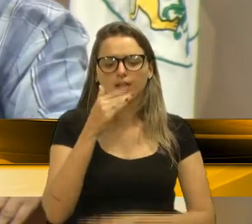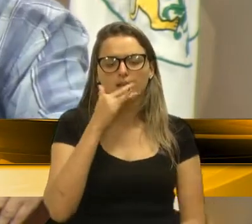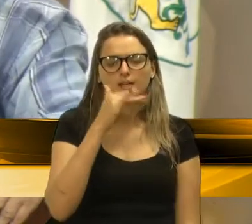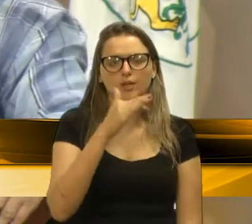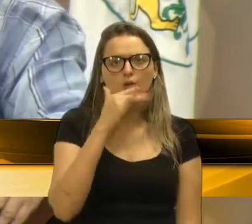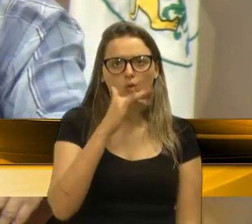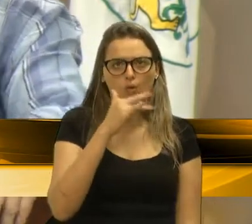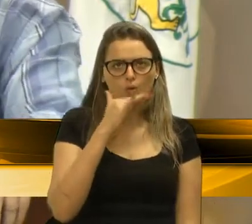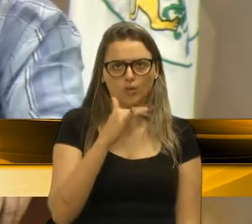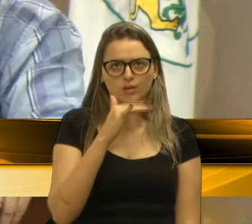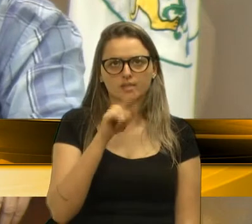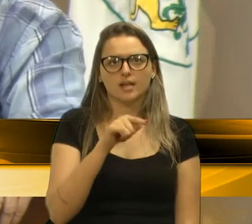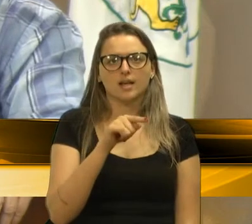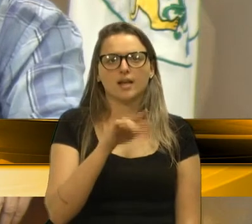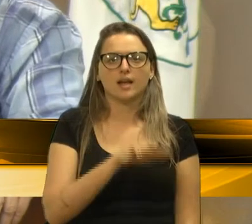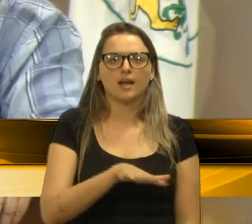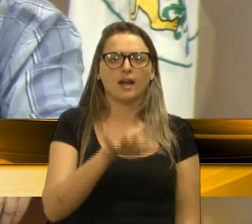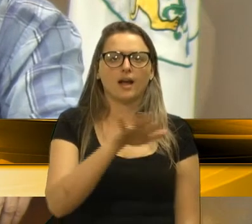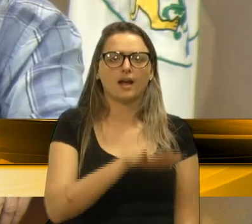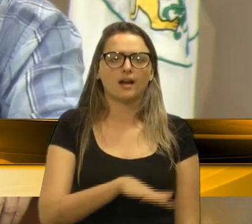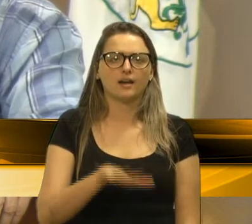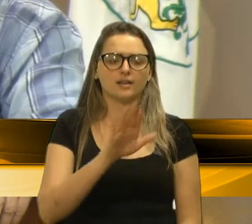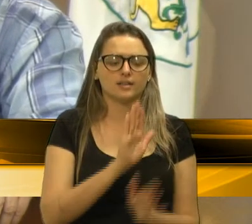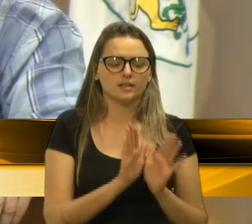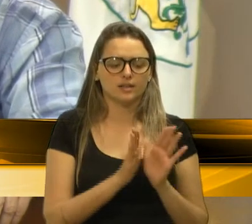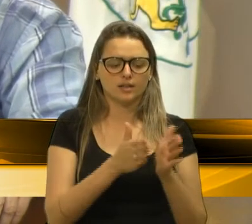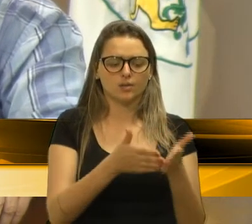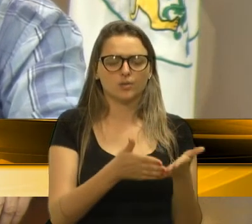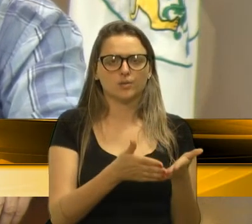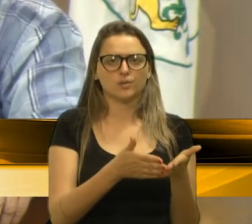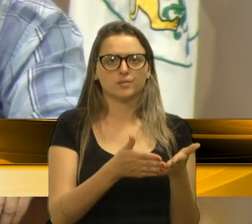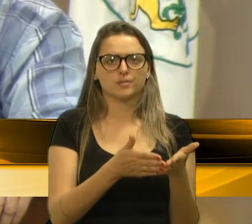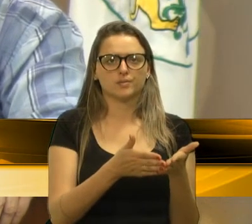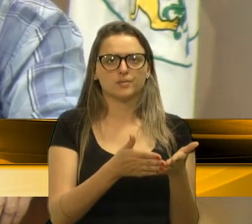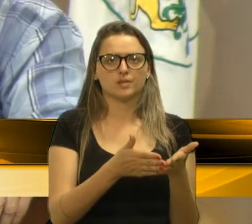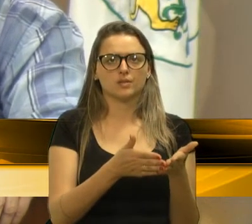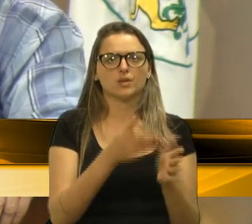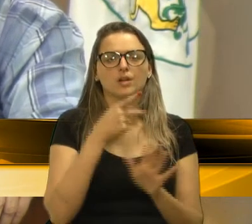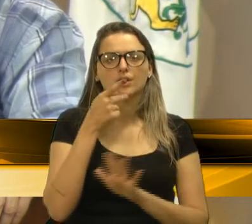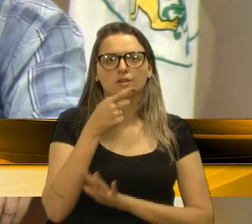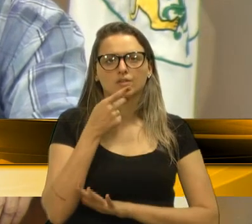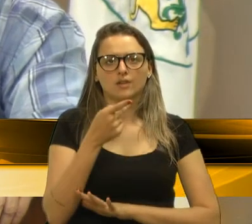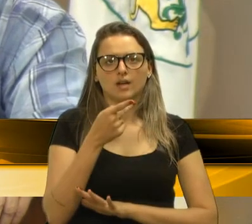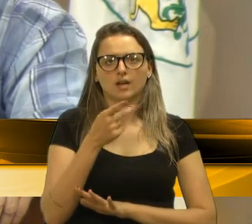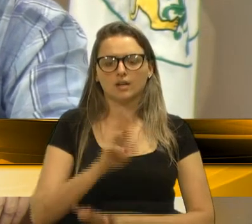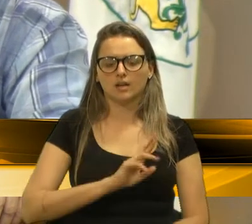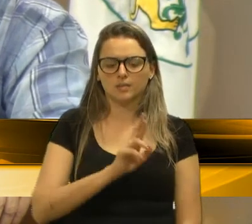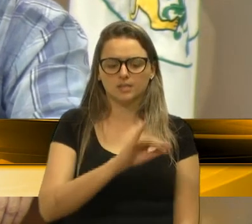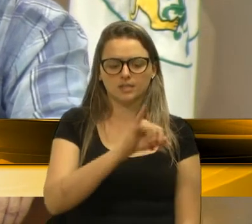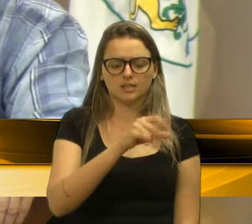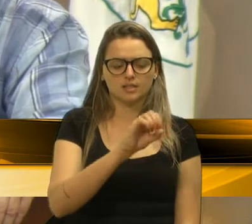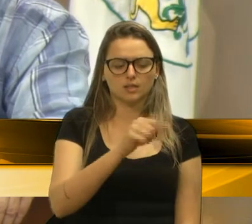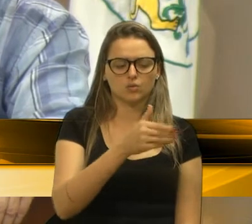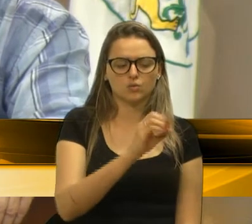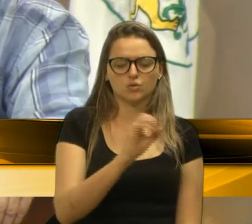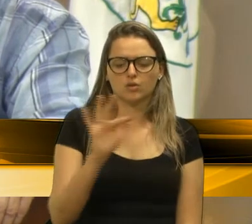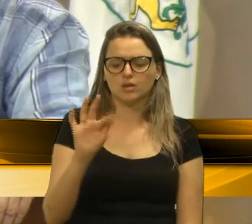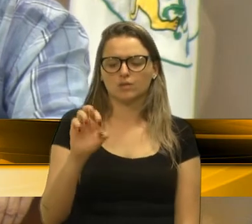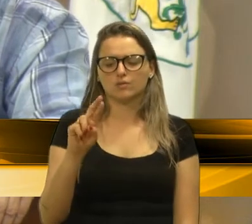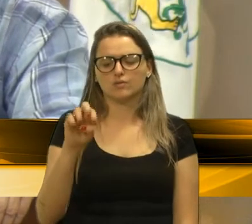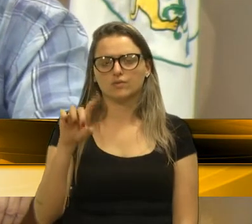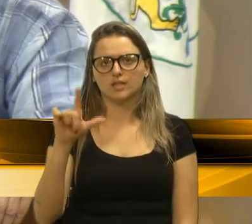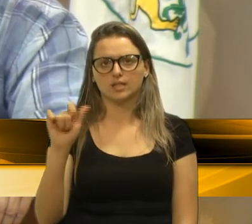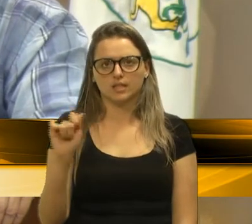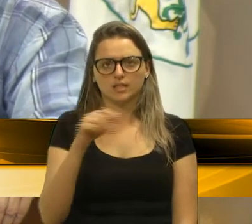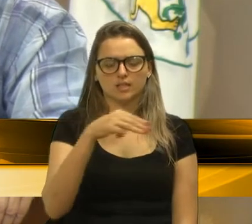tão a nossa assessoria do da comissão fala que na pessoa do joão da fernanda do mosqueiro do